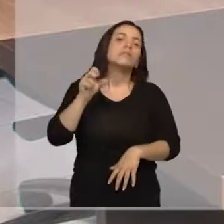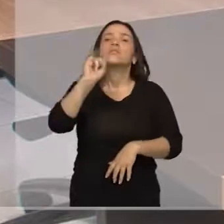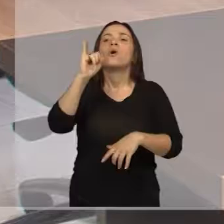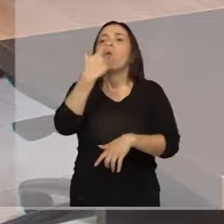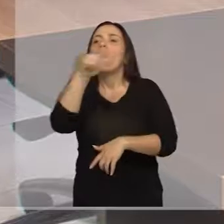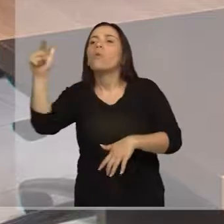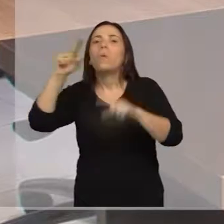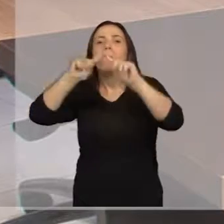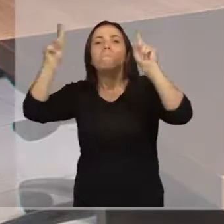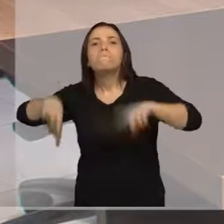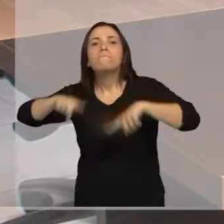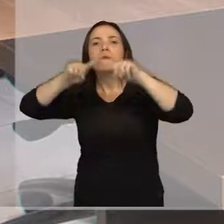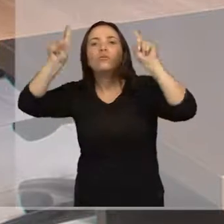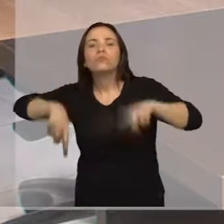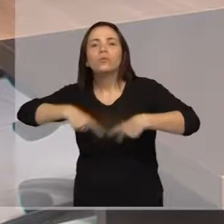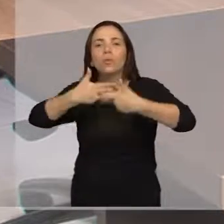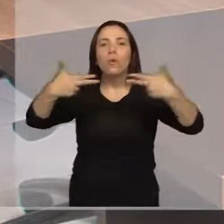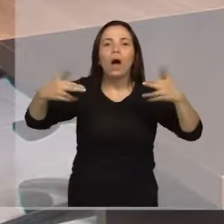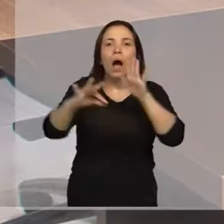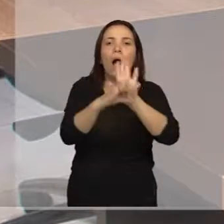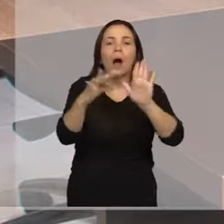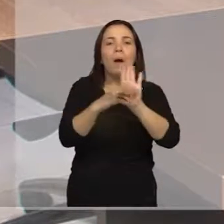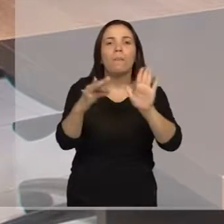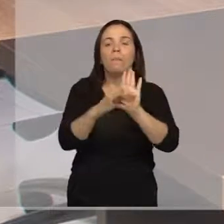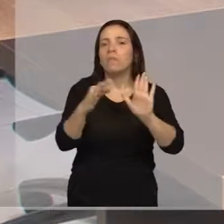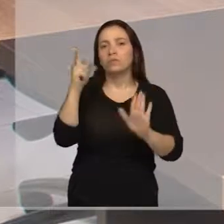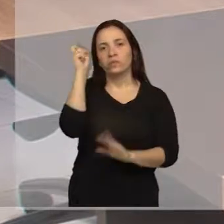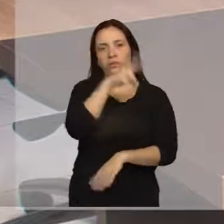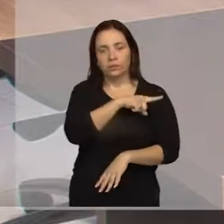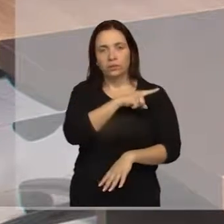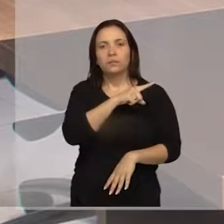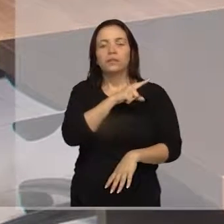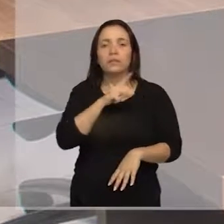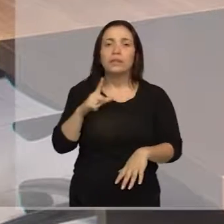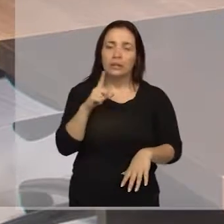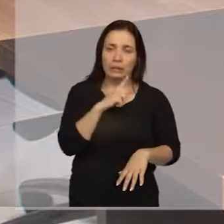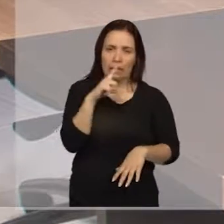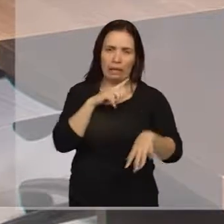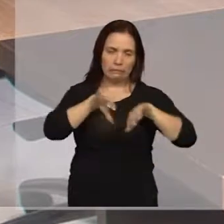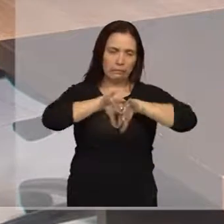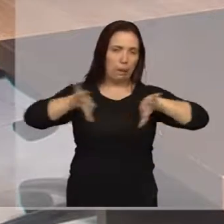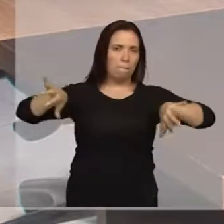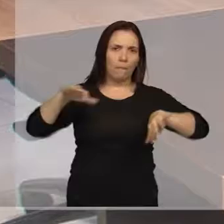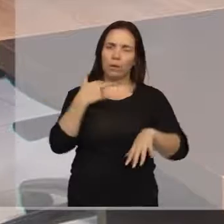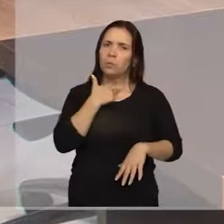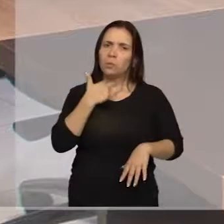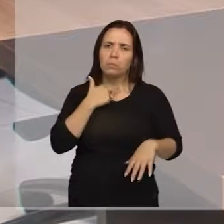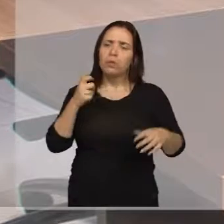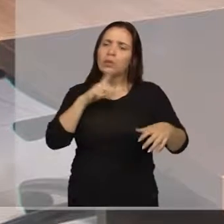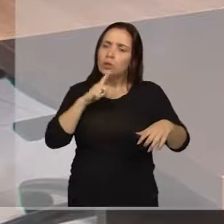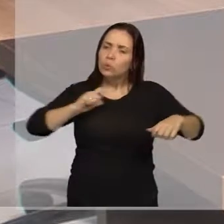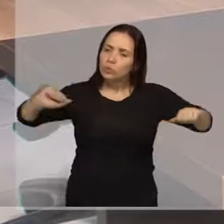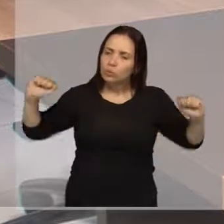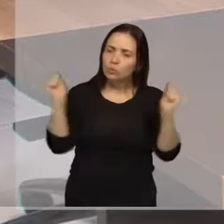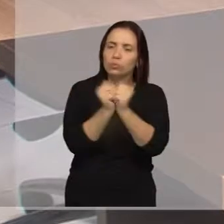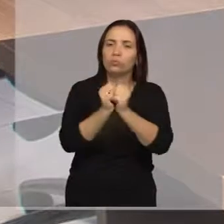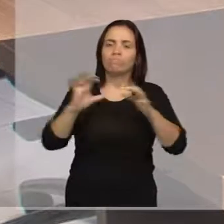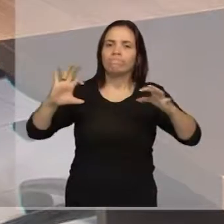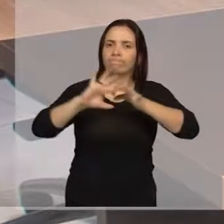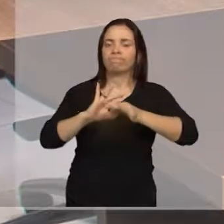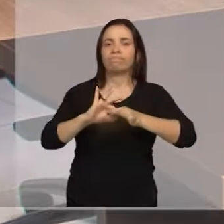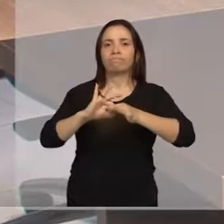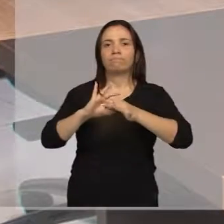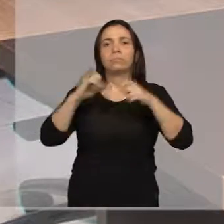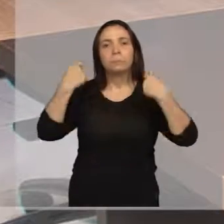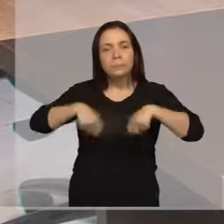outros projetos. Quer dizer, essas coisas não estão separadas, né? Essas coisas estão interligadas. Um governo que não tenha o apoio